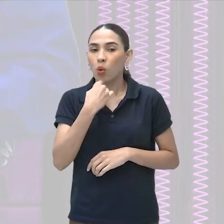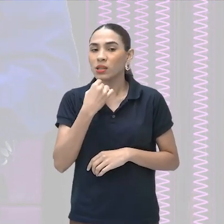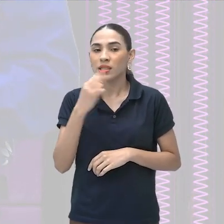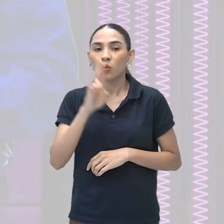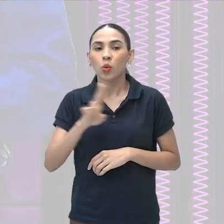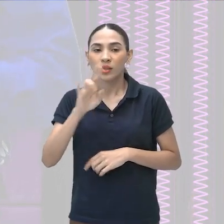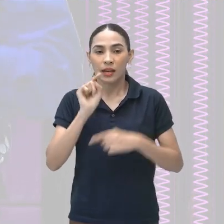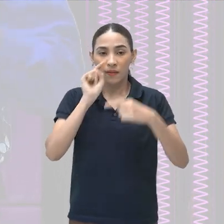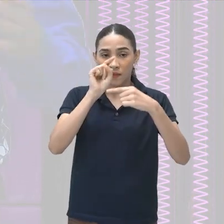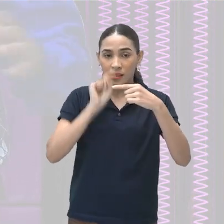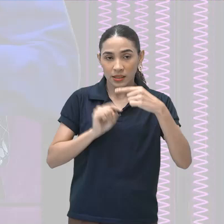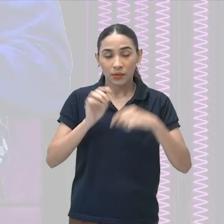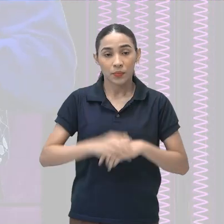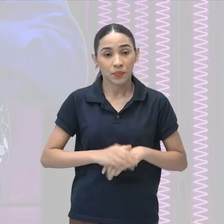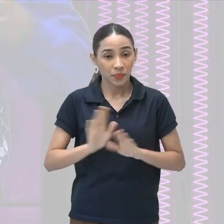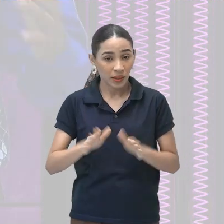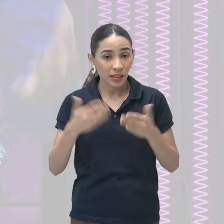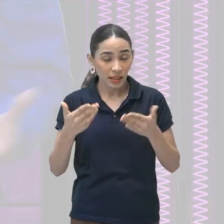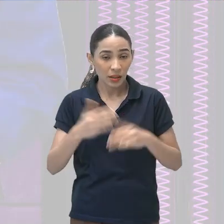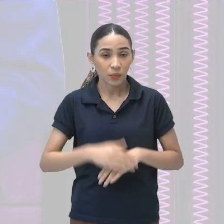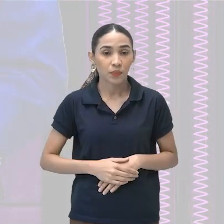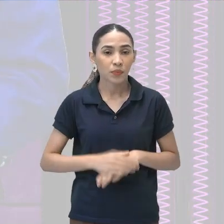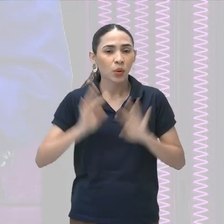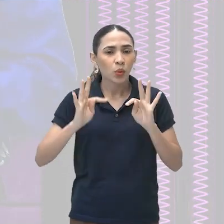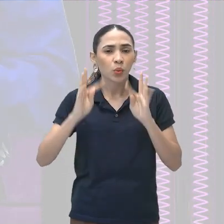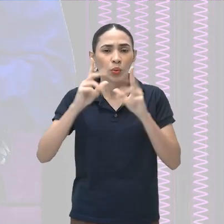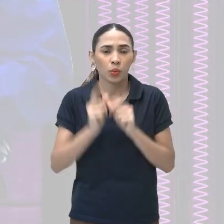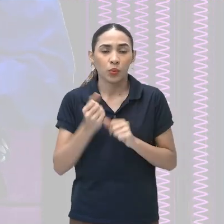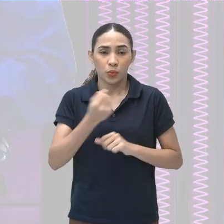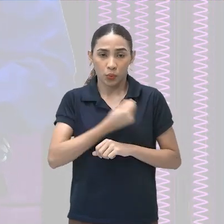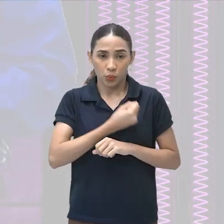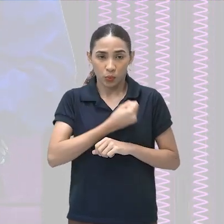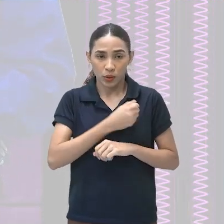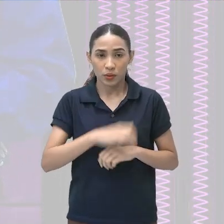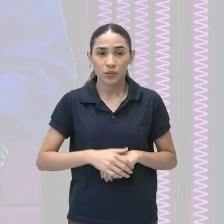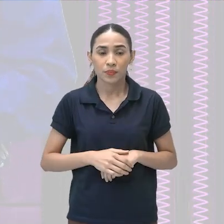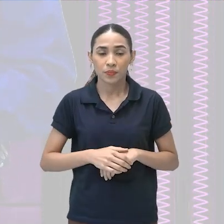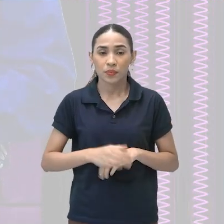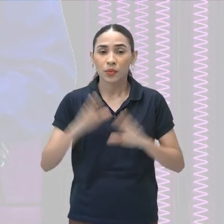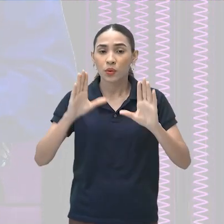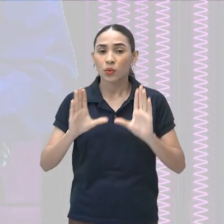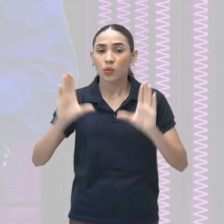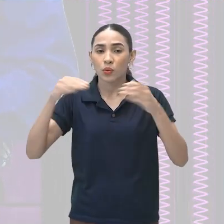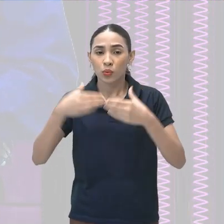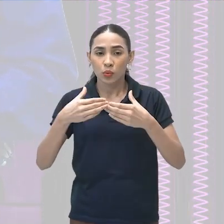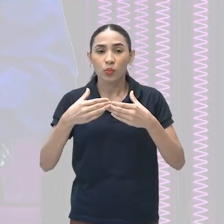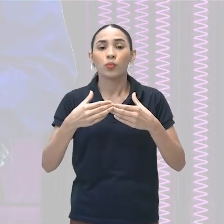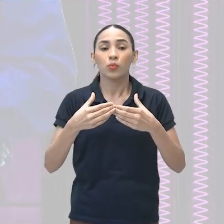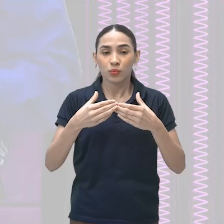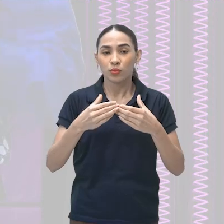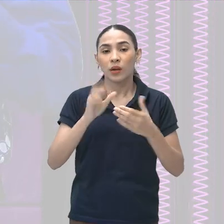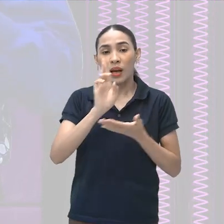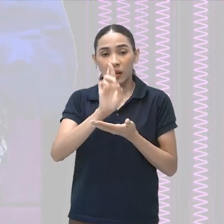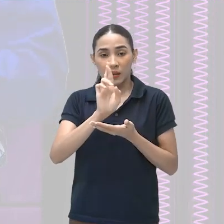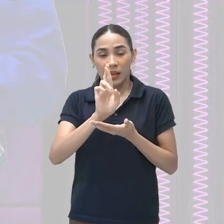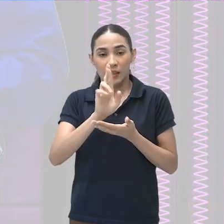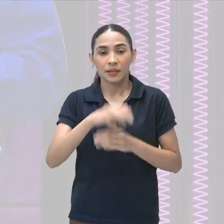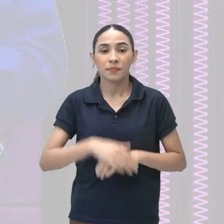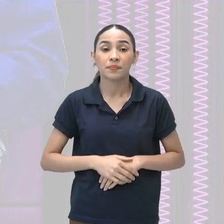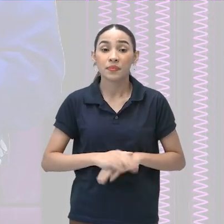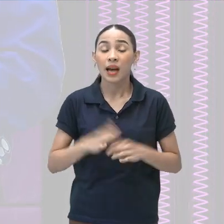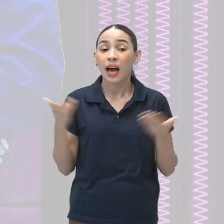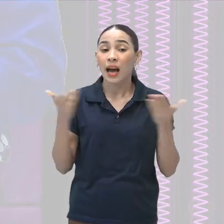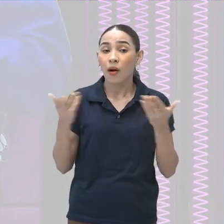na forma de fração. Logo, todos esses números formam o conjunto dos números reais, beleza? E agora nós